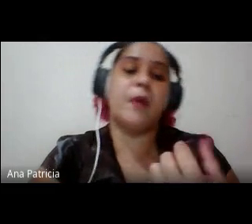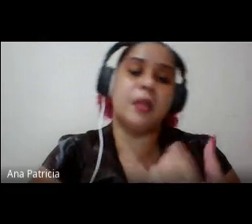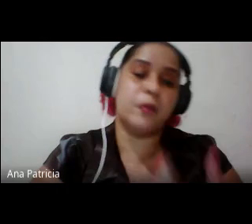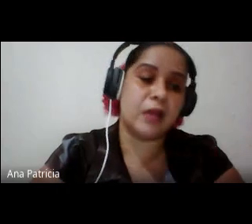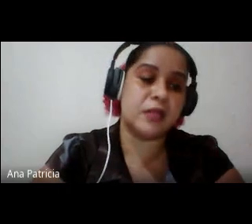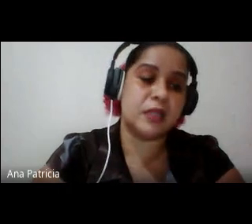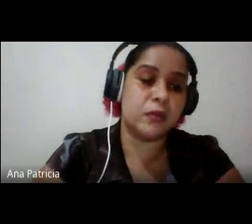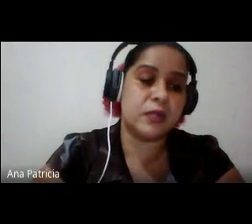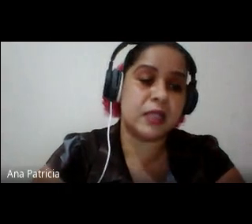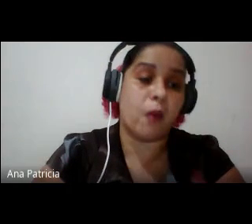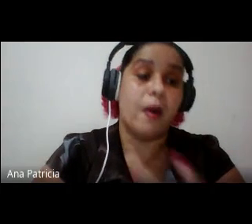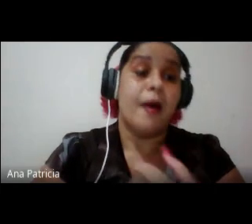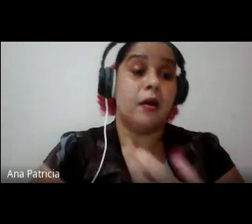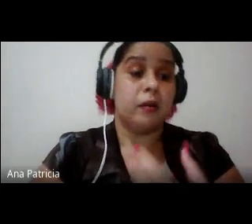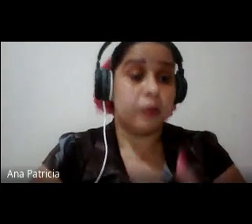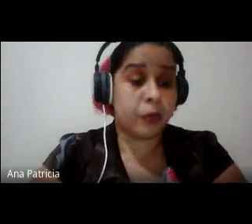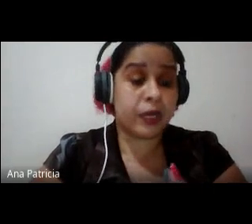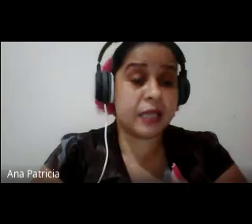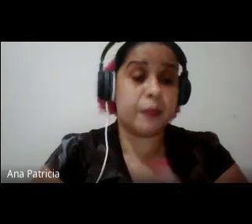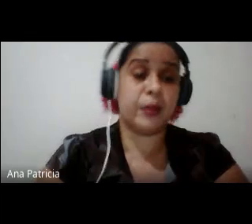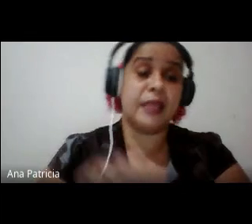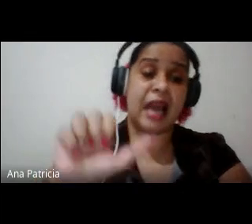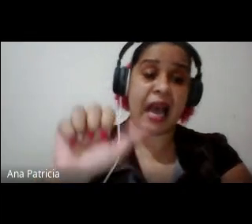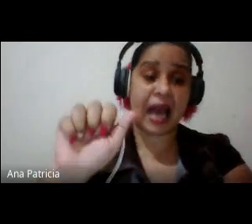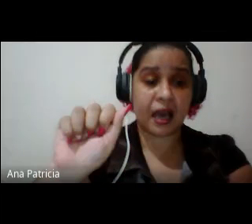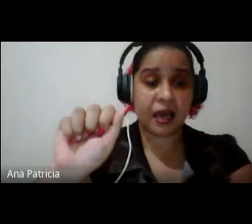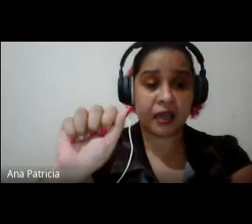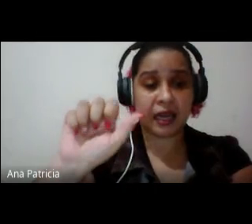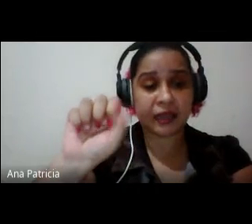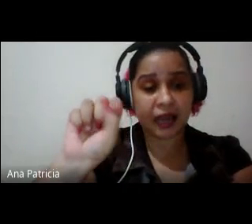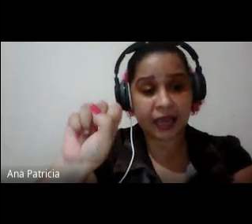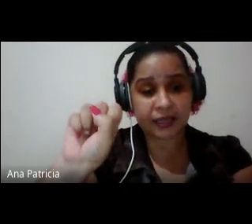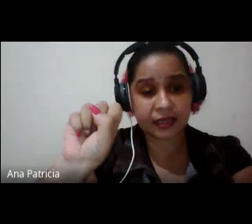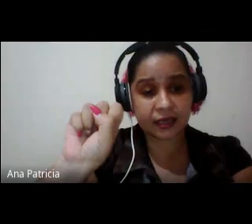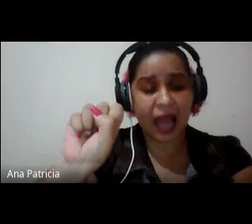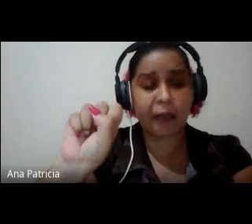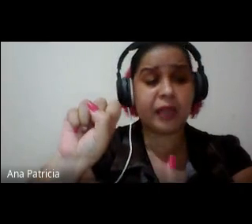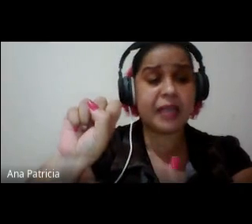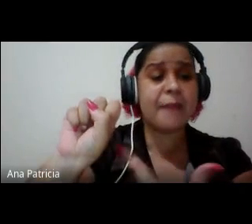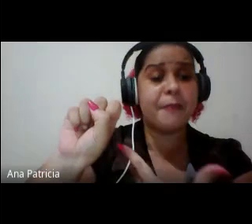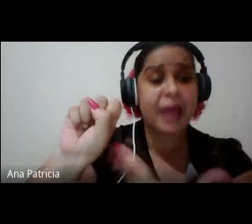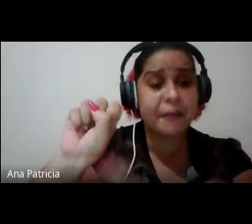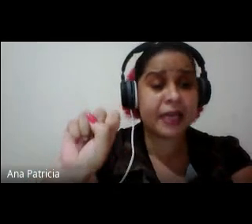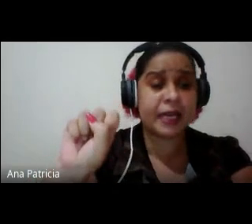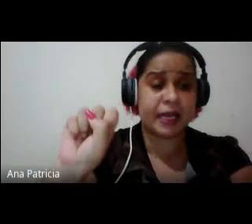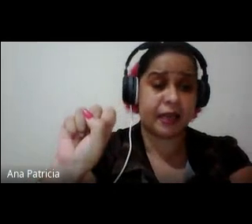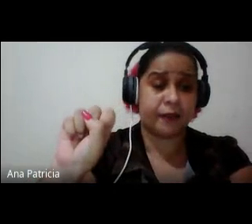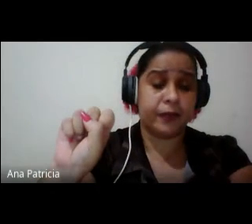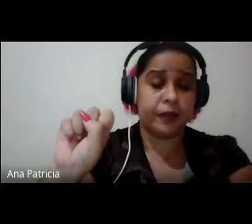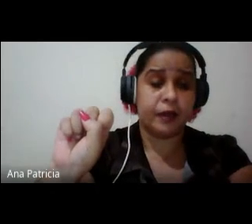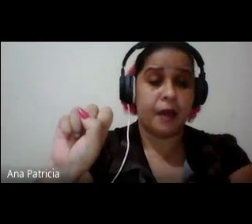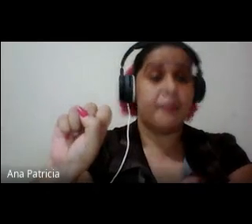ela pode mudar o sentido do sinal. Por exemplo, letra A e letra S. A mudança é bem